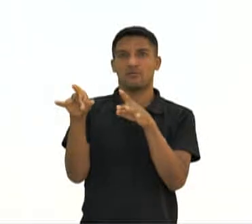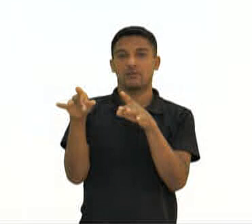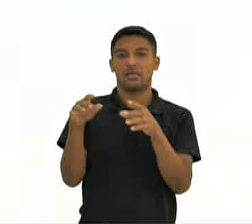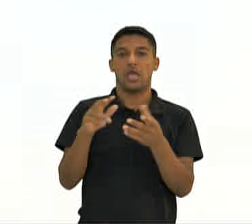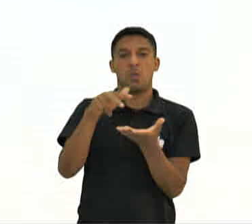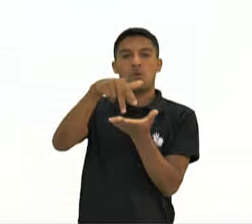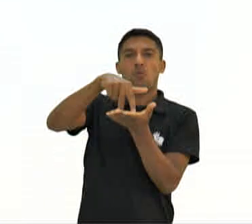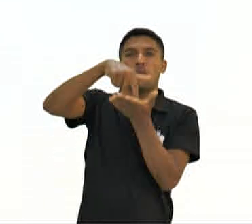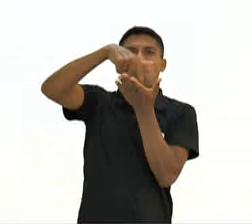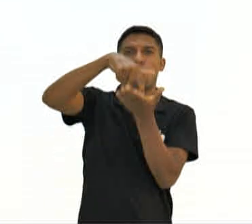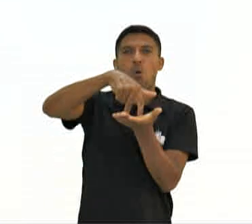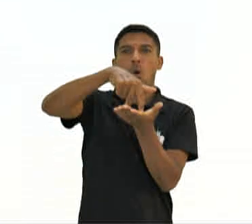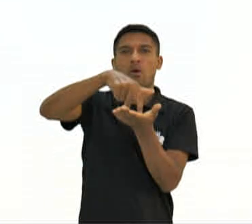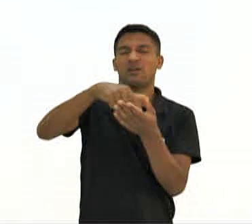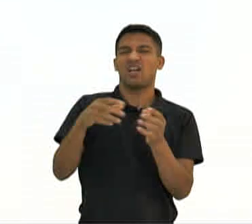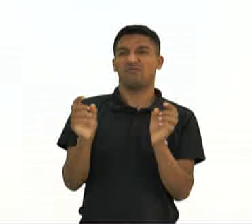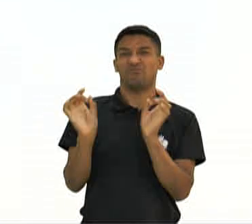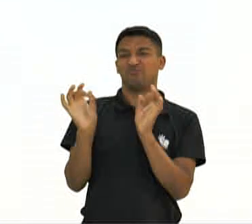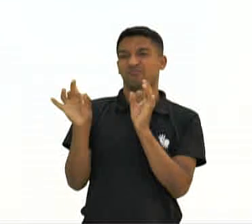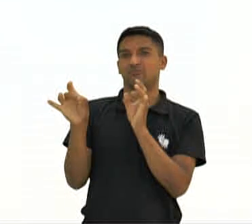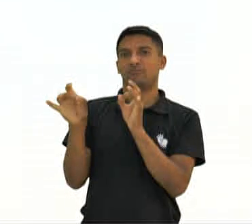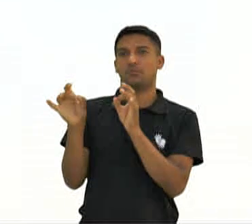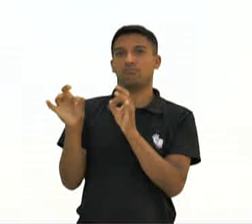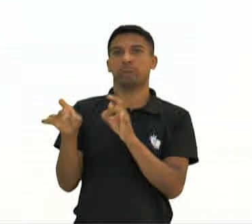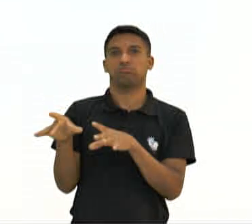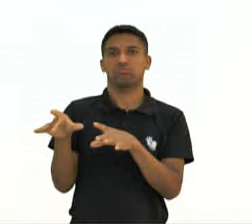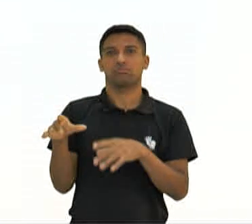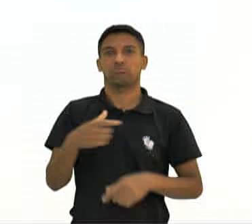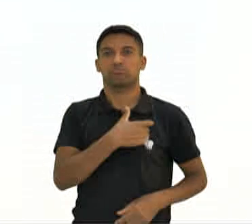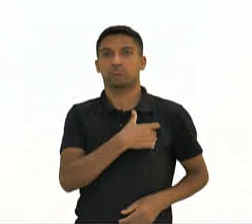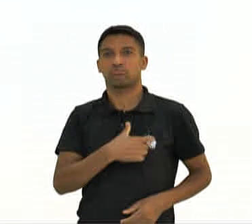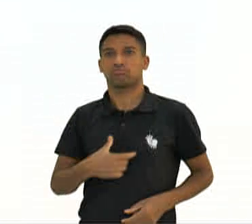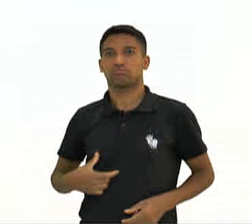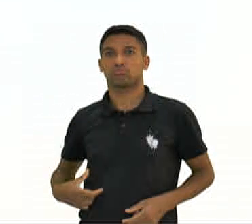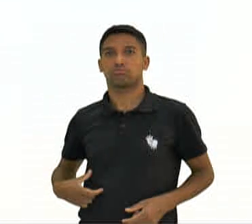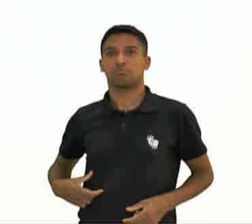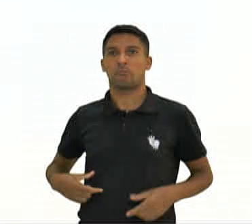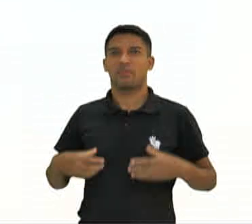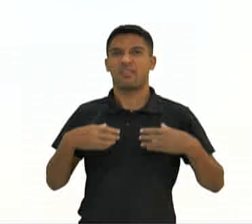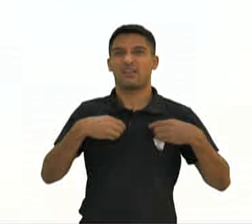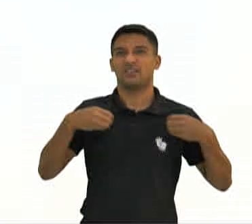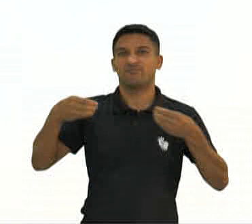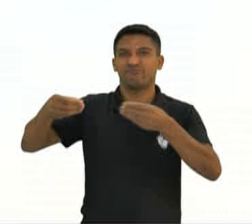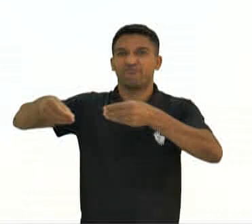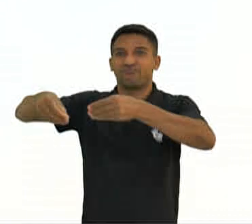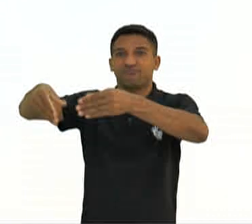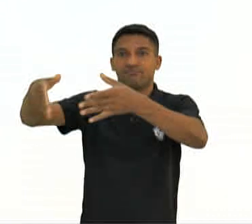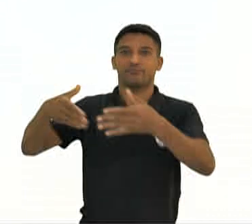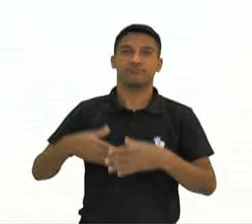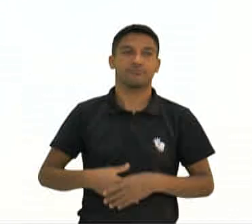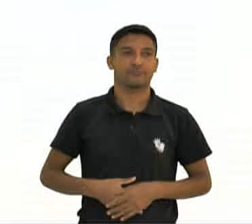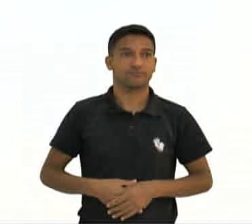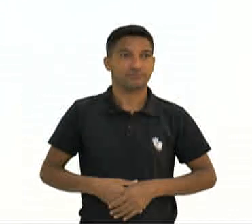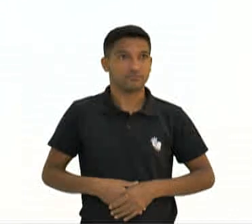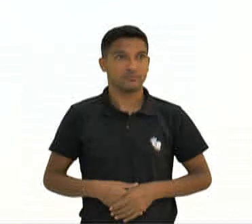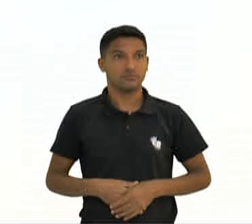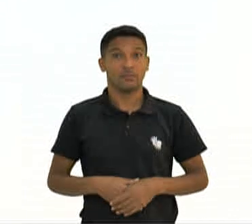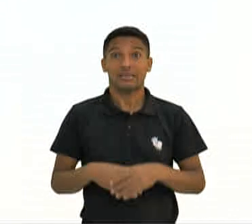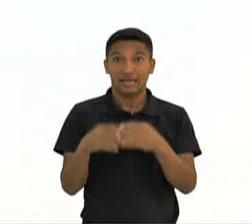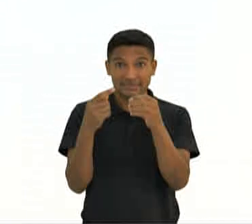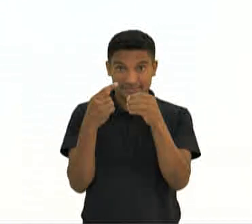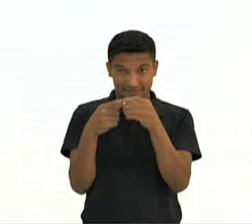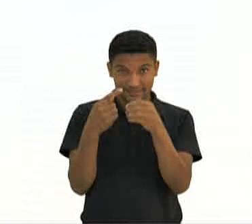dele. Então, é uma cidade que tem se desenvolvido rapidamente, é uma cidade parecida com Brasília, foi uma cidade planejada até para ser a